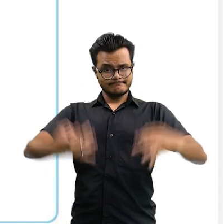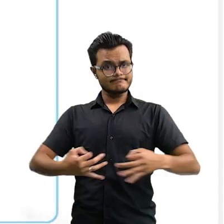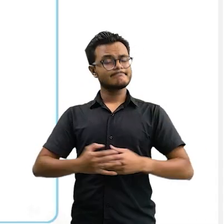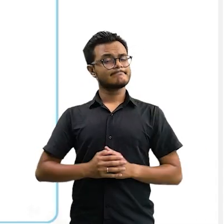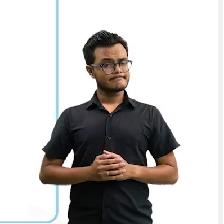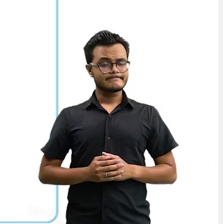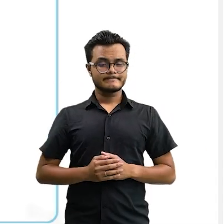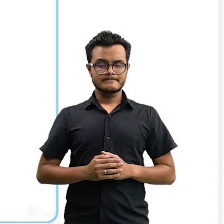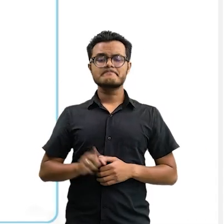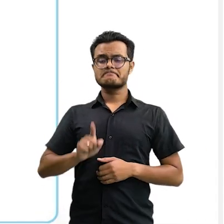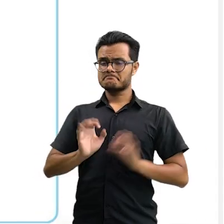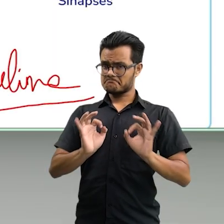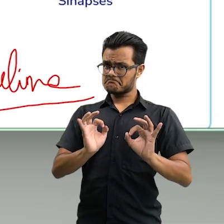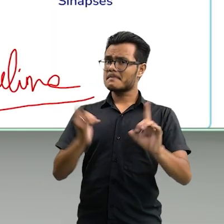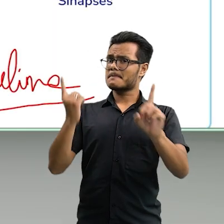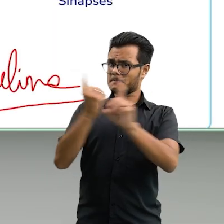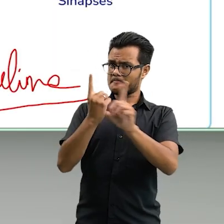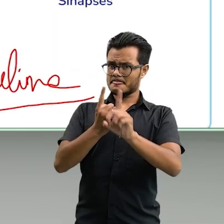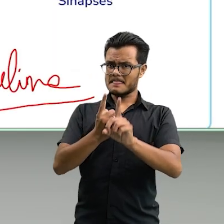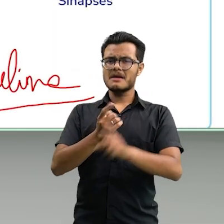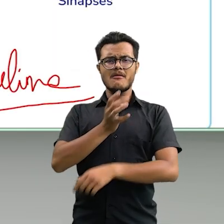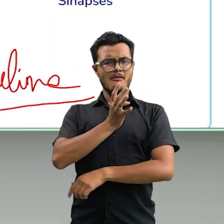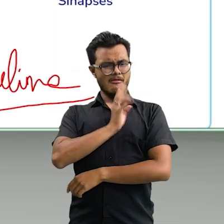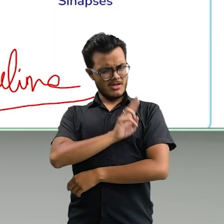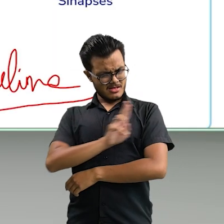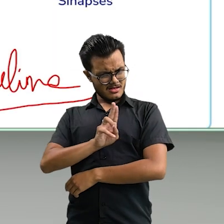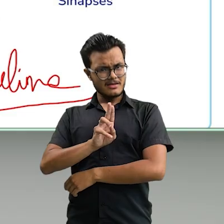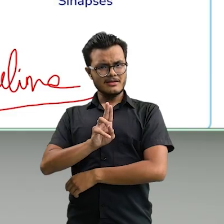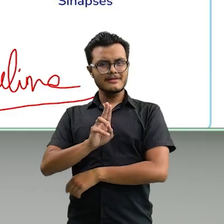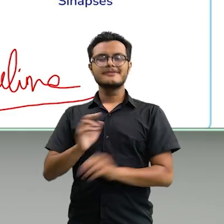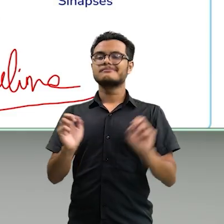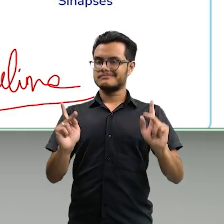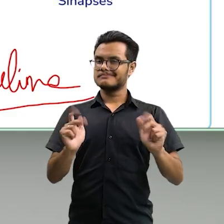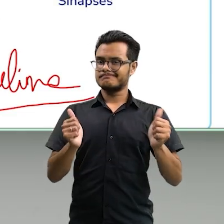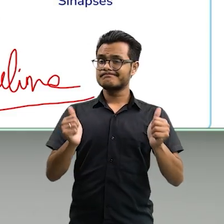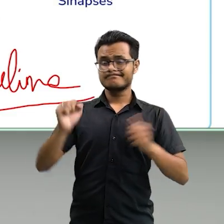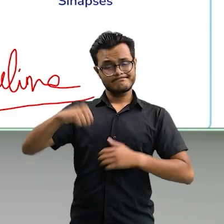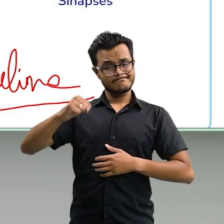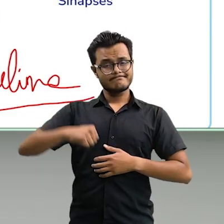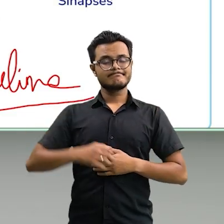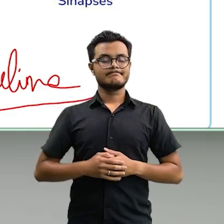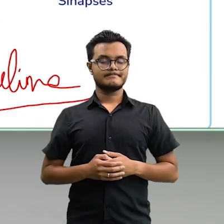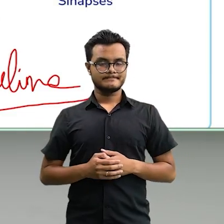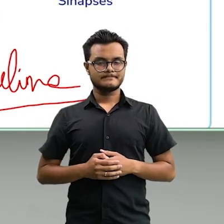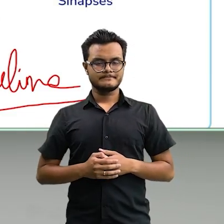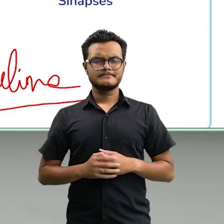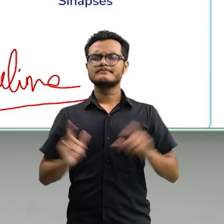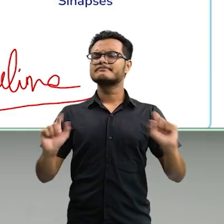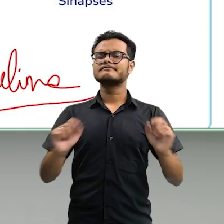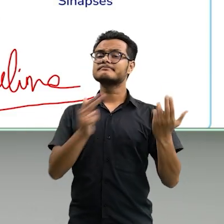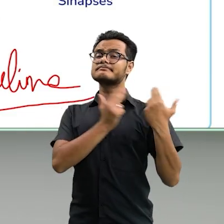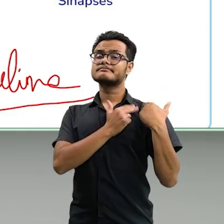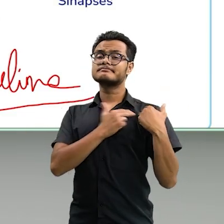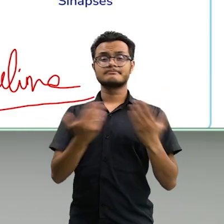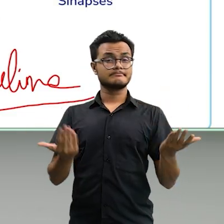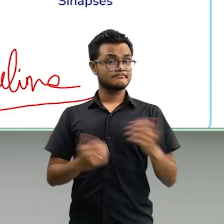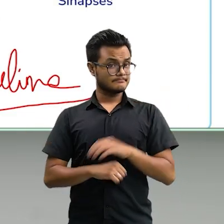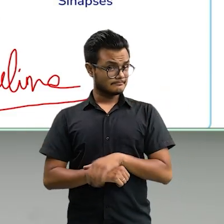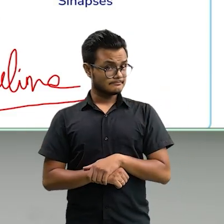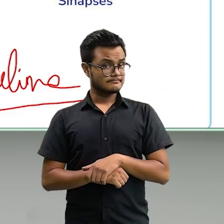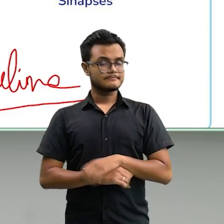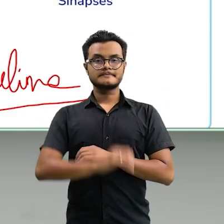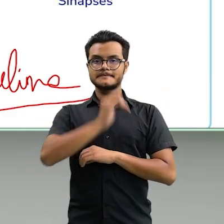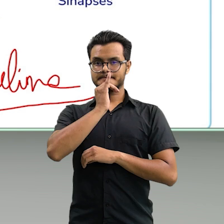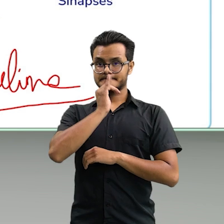Essa é a tal da bainha de mielina. Ela é a bainha de mielina, gente. E o que a bainha de mielina faz? Bem, a bainha